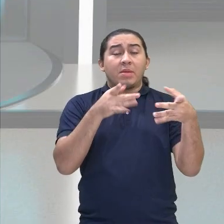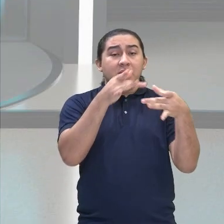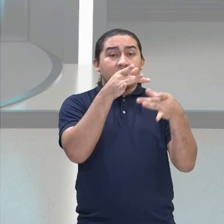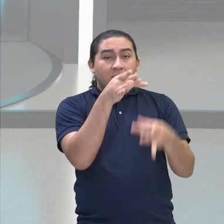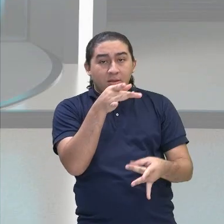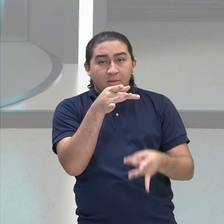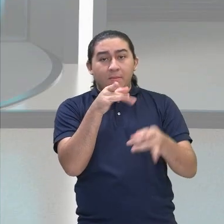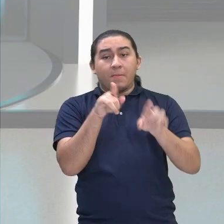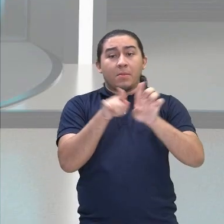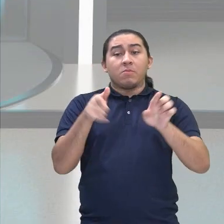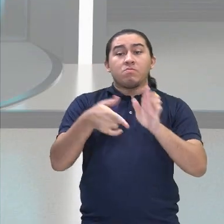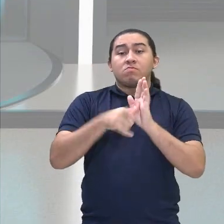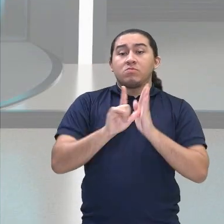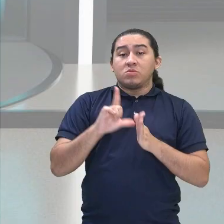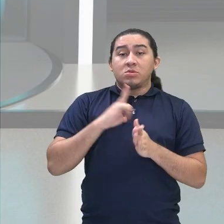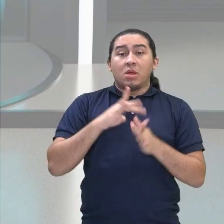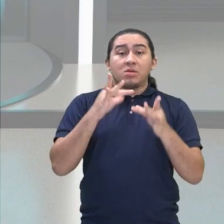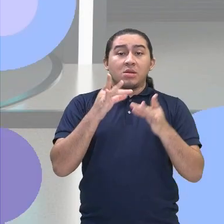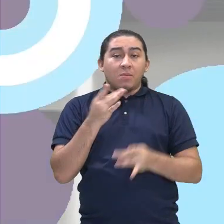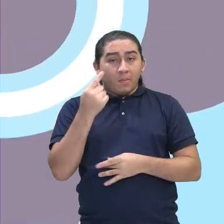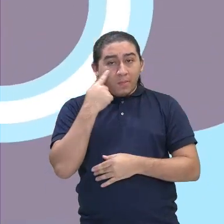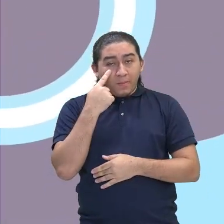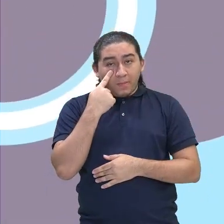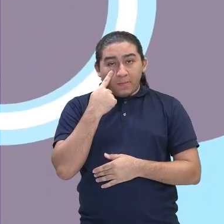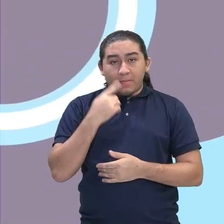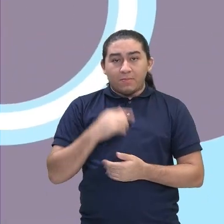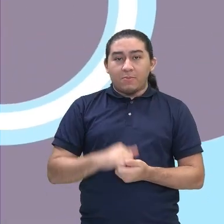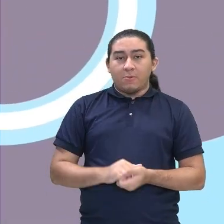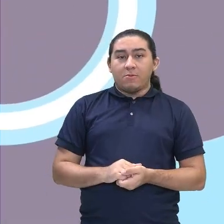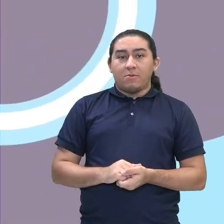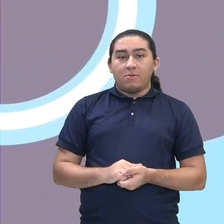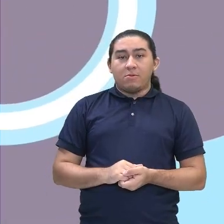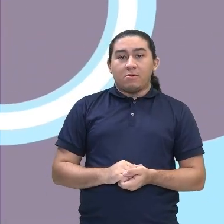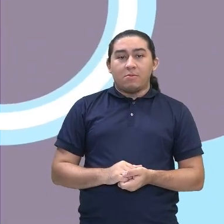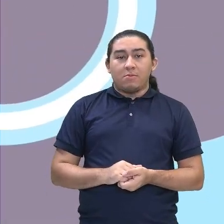vamos esmiuçar esses planos? Veja só.